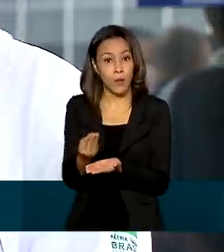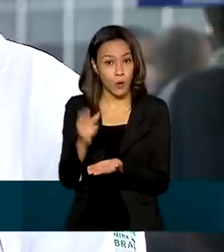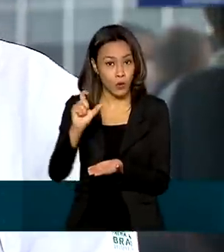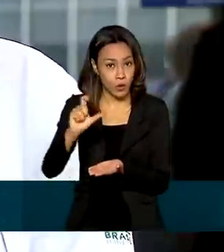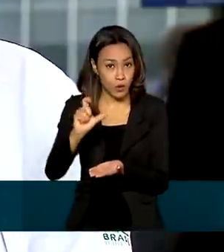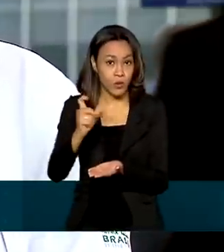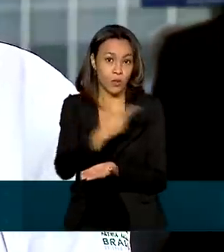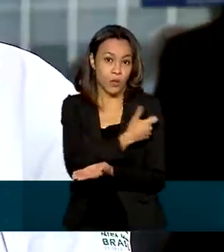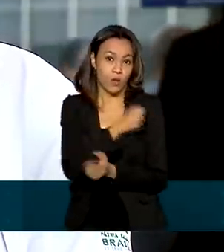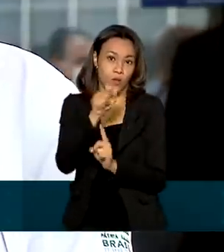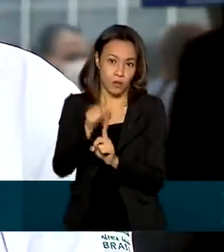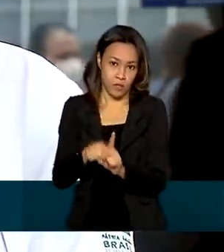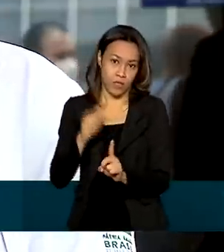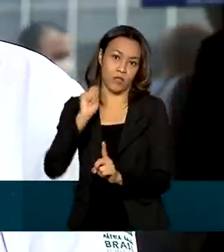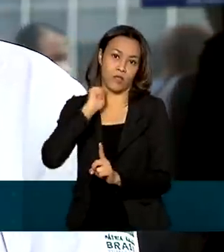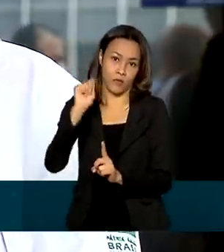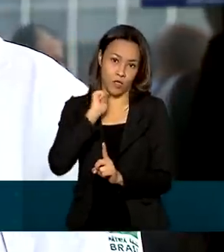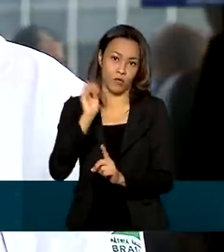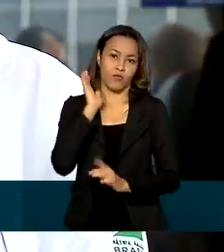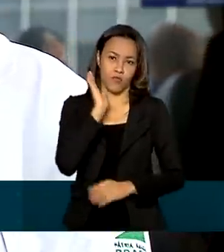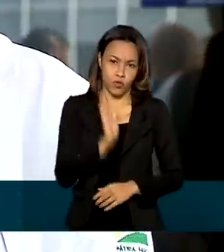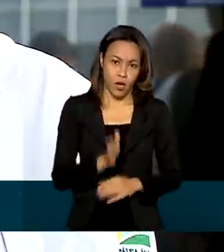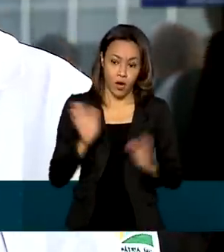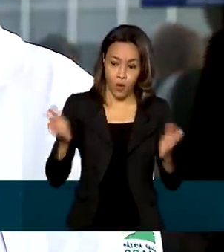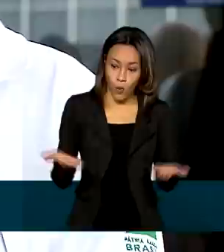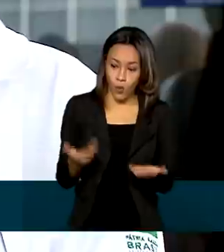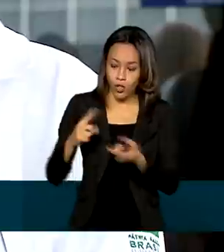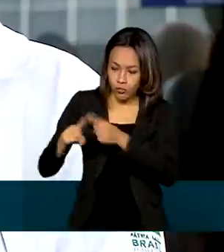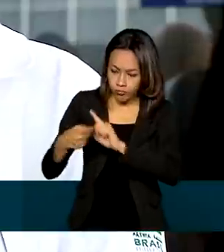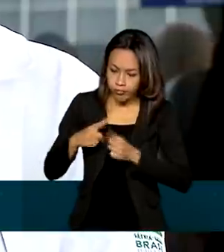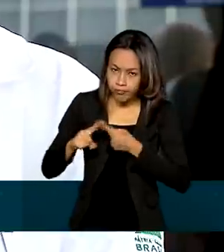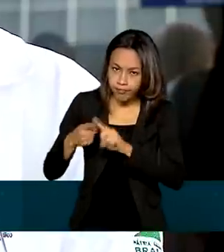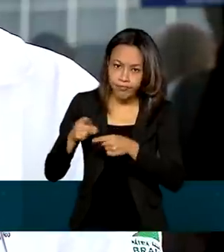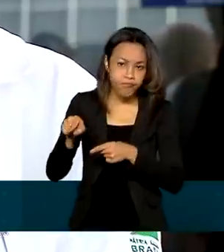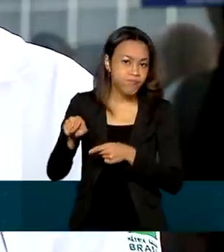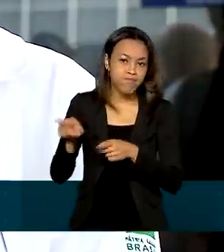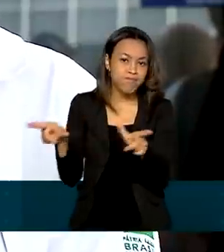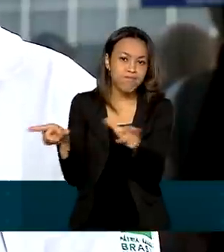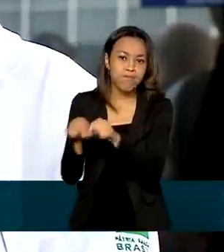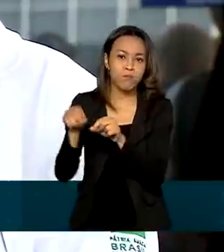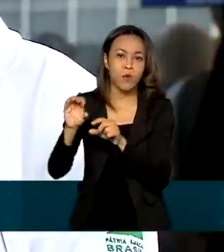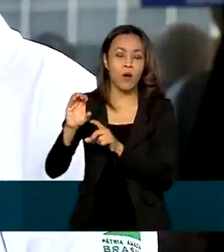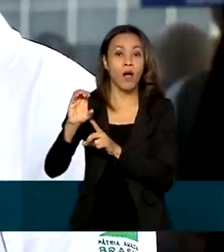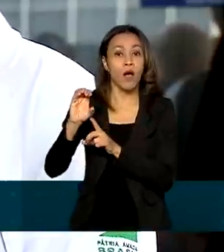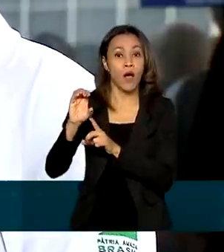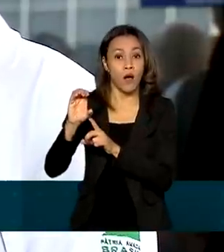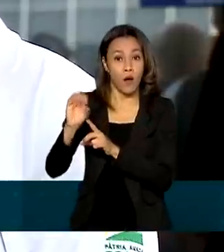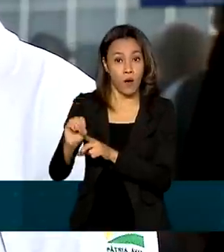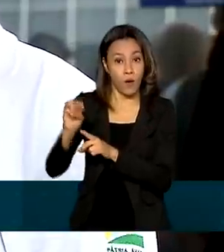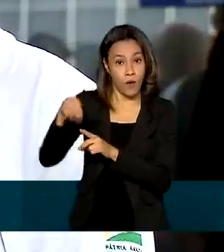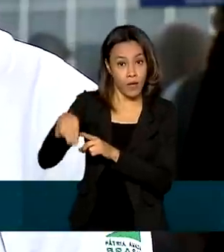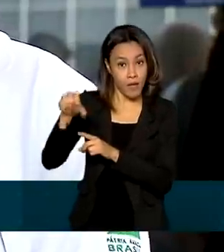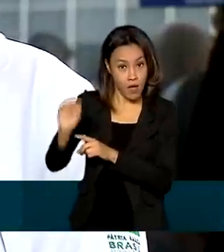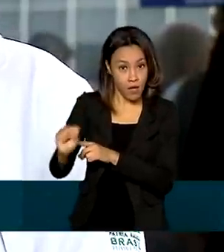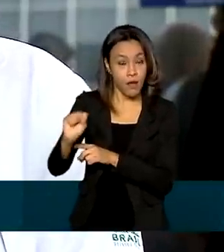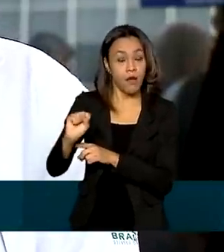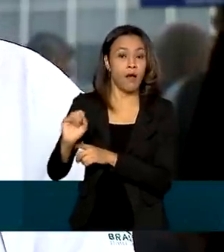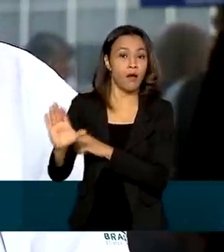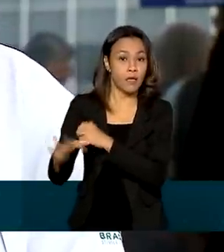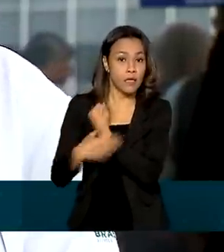de abril. Discutimos hoje com a Organização Mundial de Saúde possibilidades que possam assegurar mais